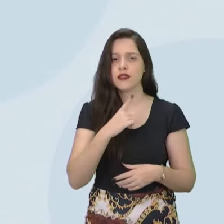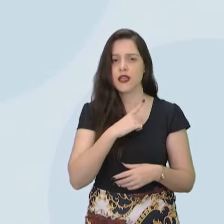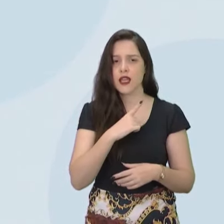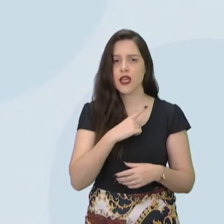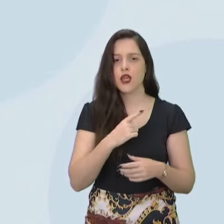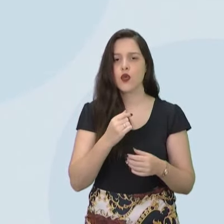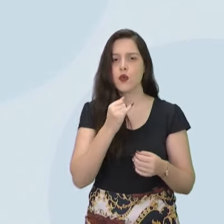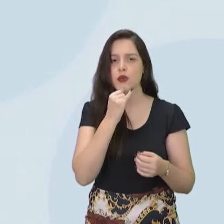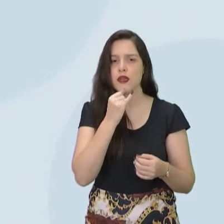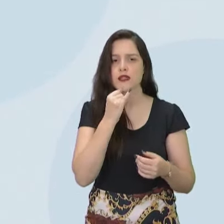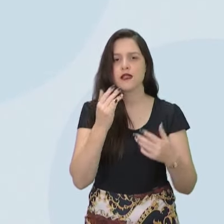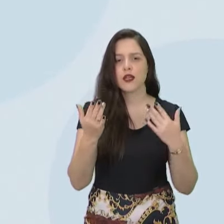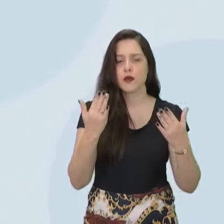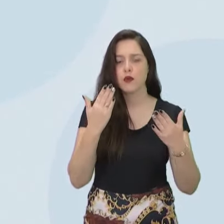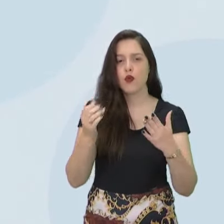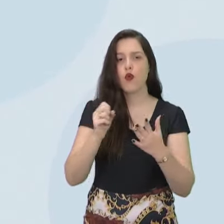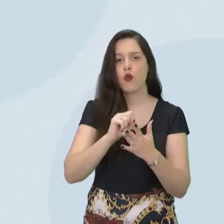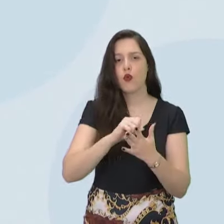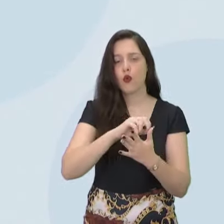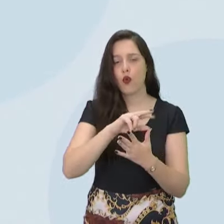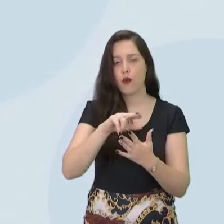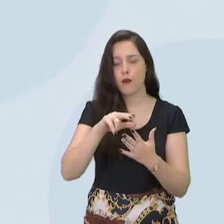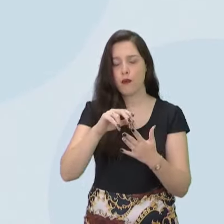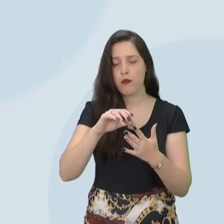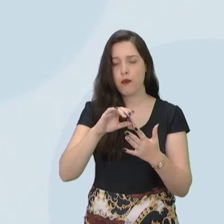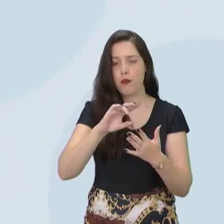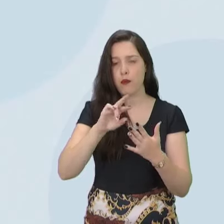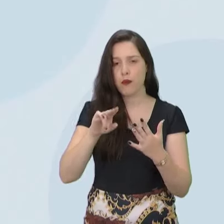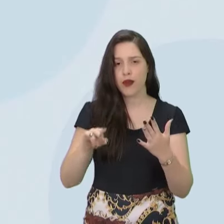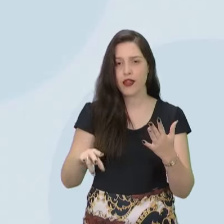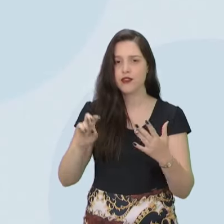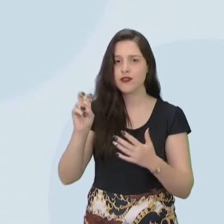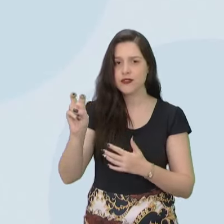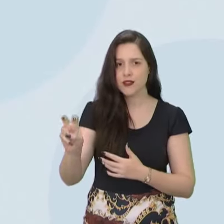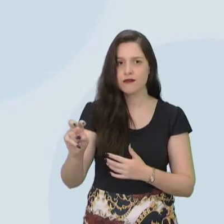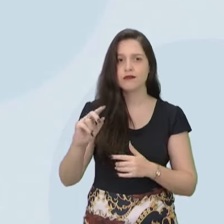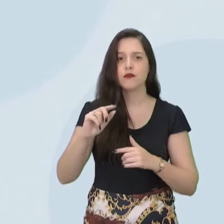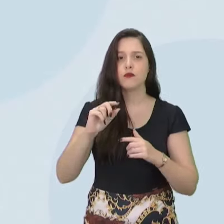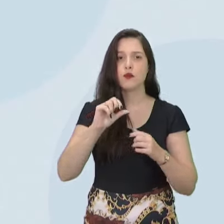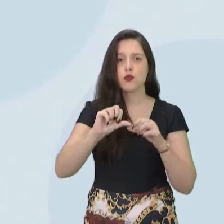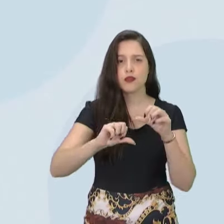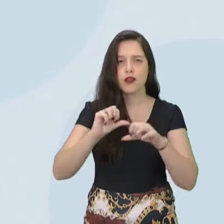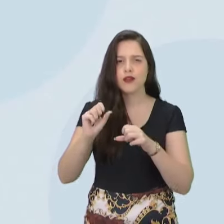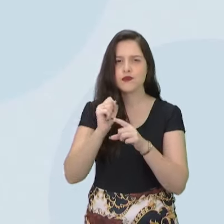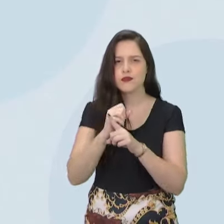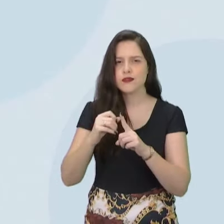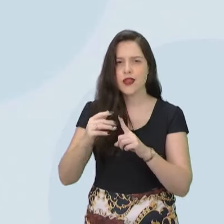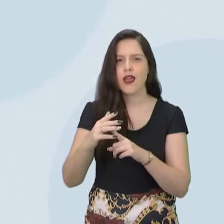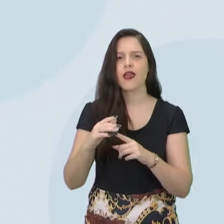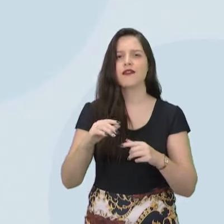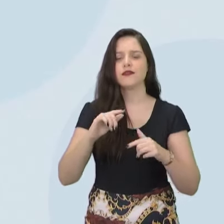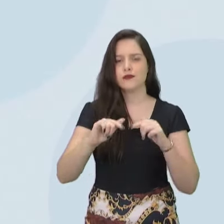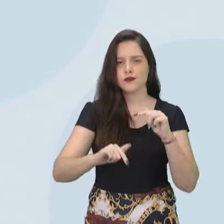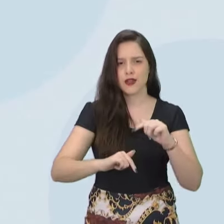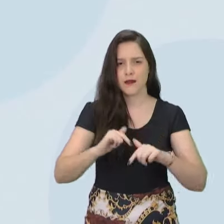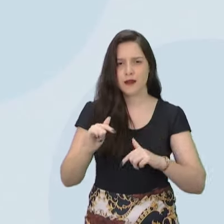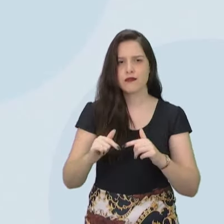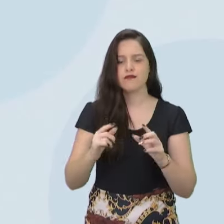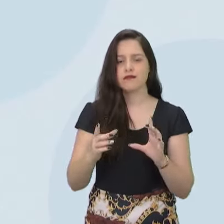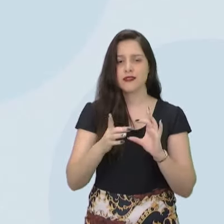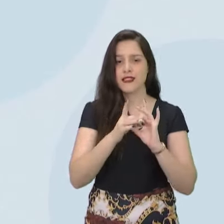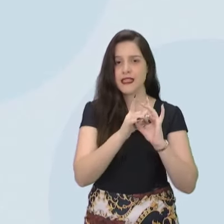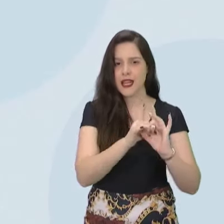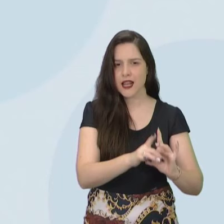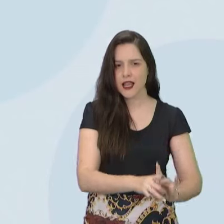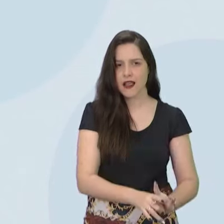por exemplo, no componente 5, né? Mudanças sociais, demografia e trabalho, que trabalha aí com essas três habilidades dos